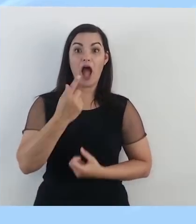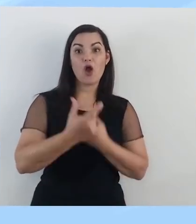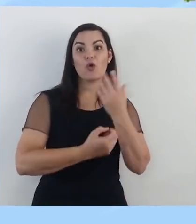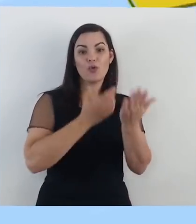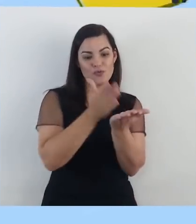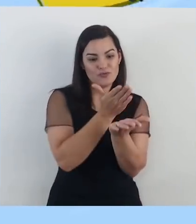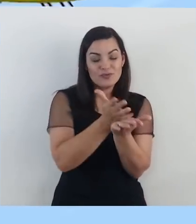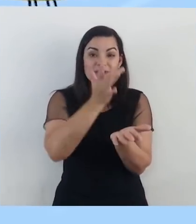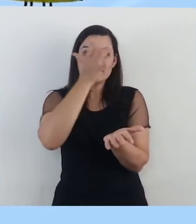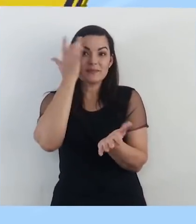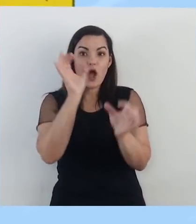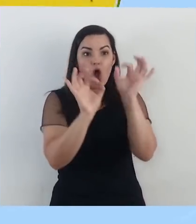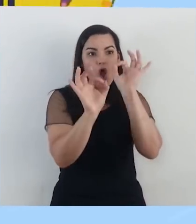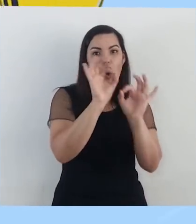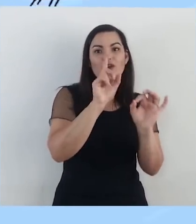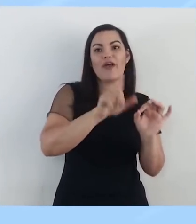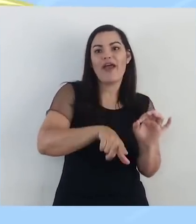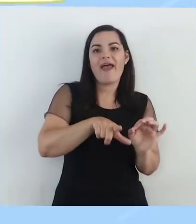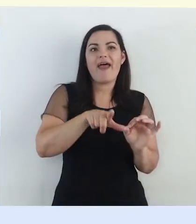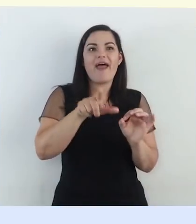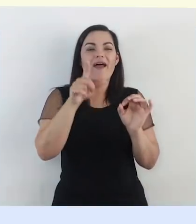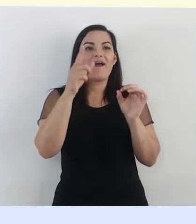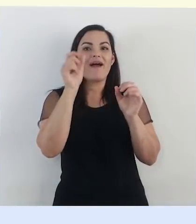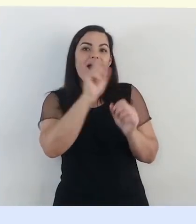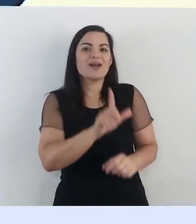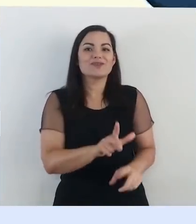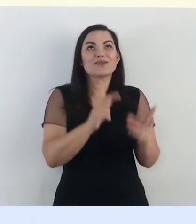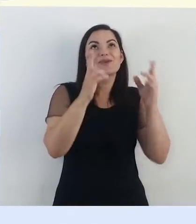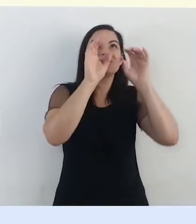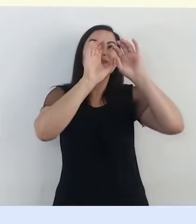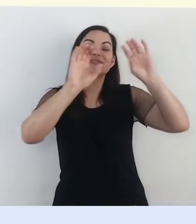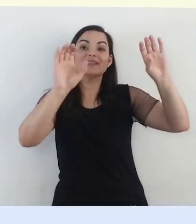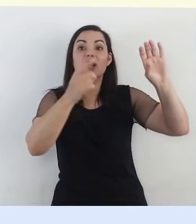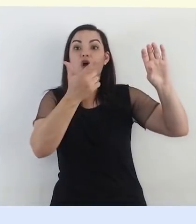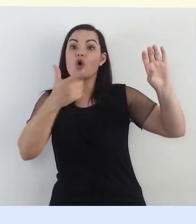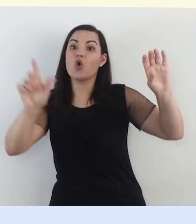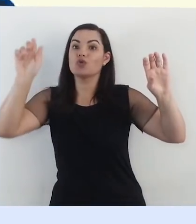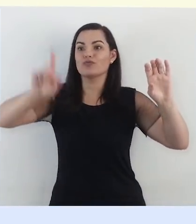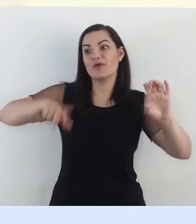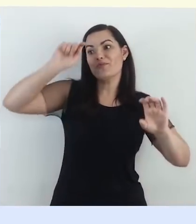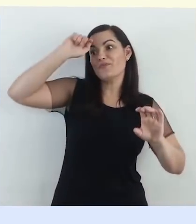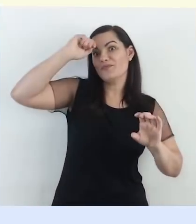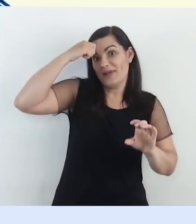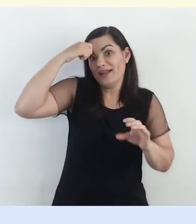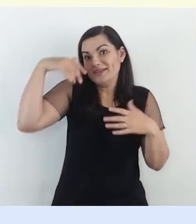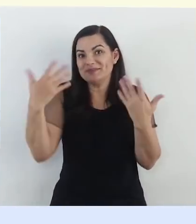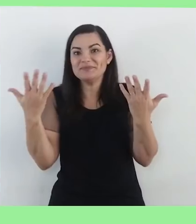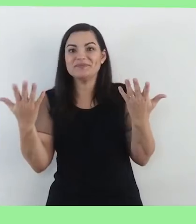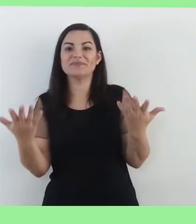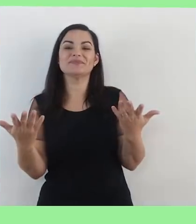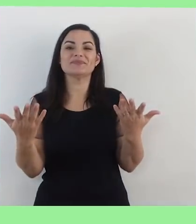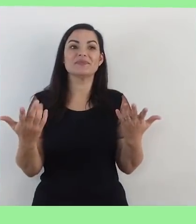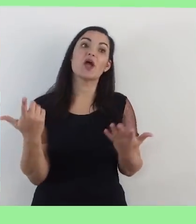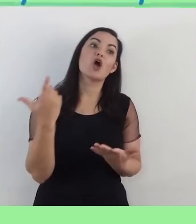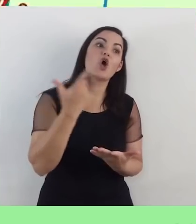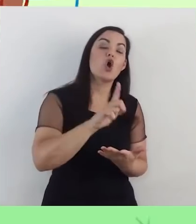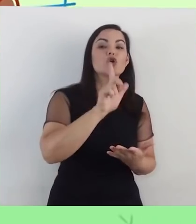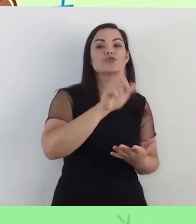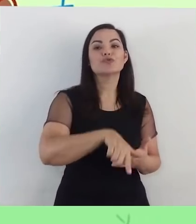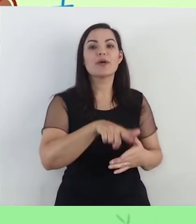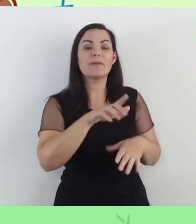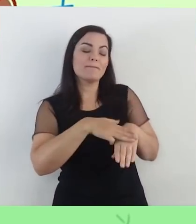azuis como o céu, ou pretos como o carvão. Alguns são marrons como